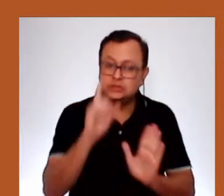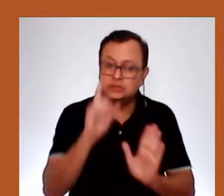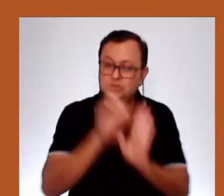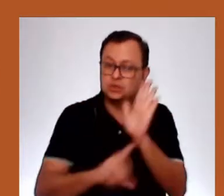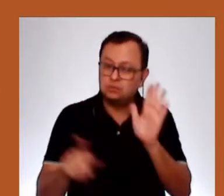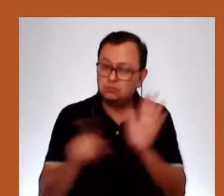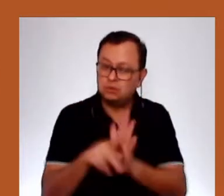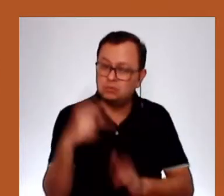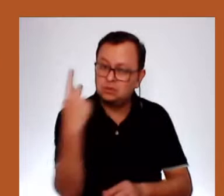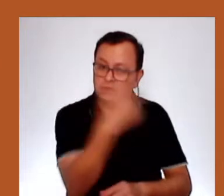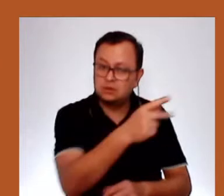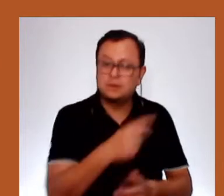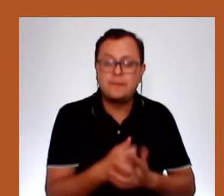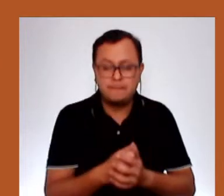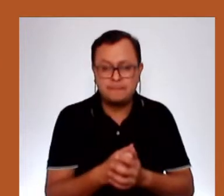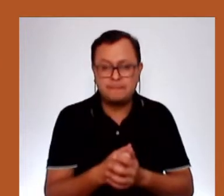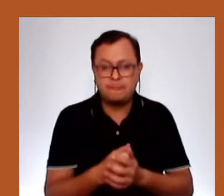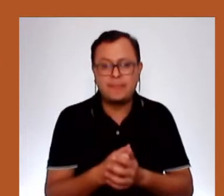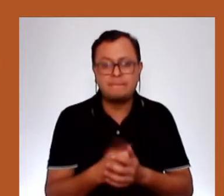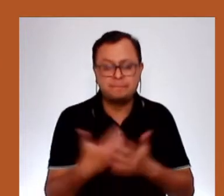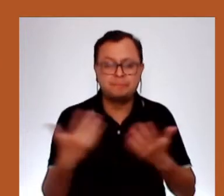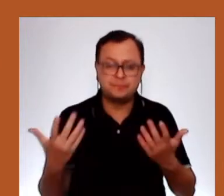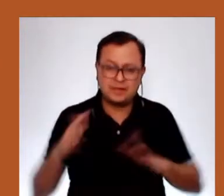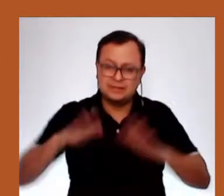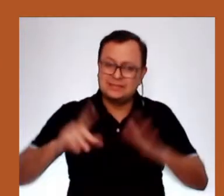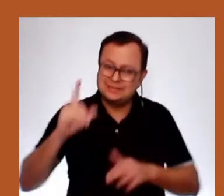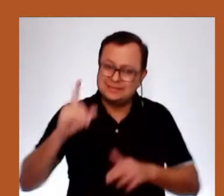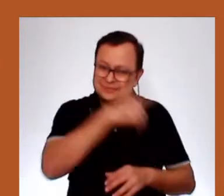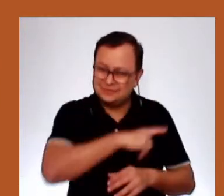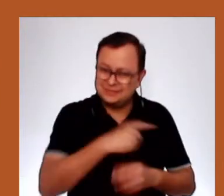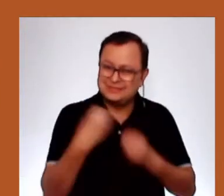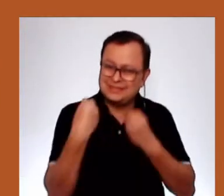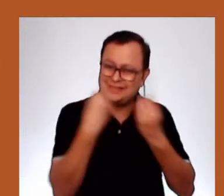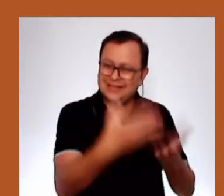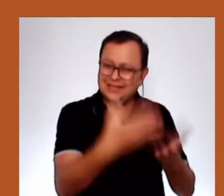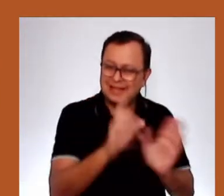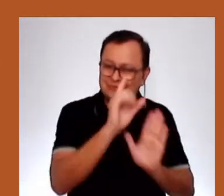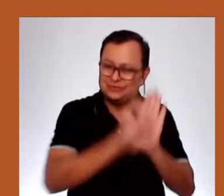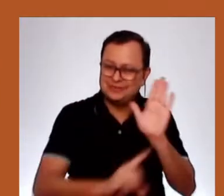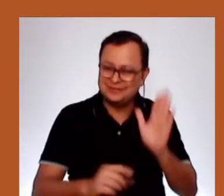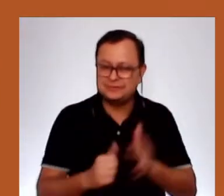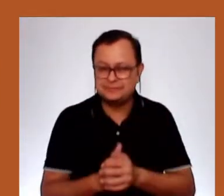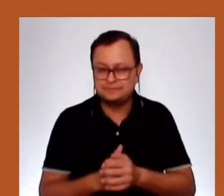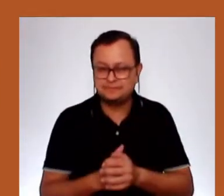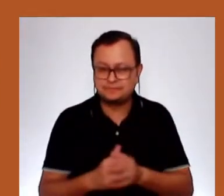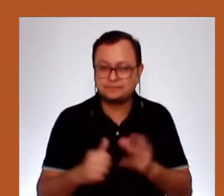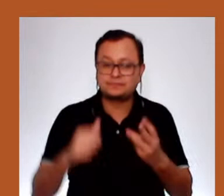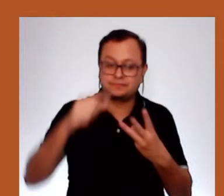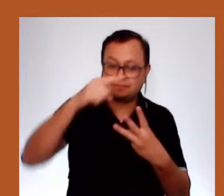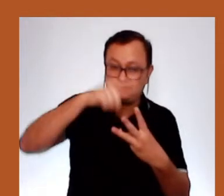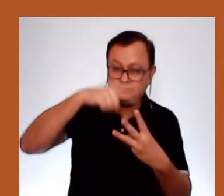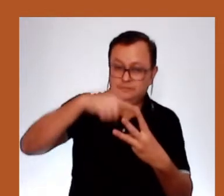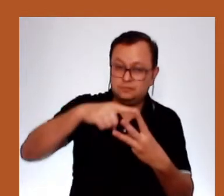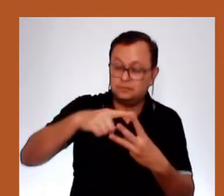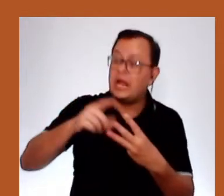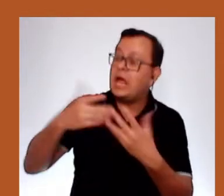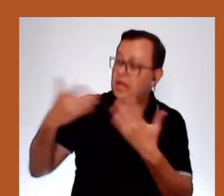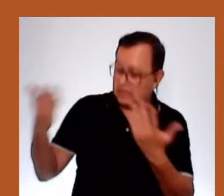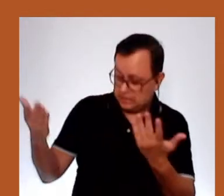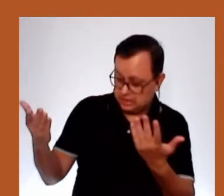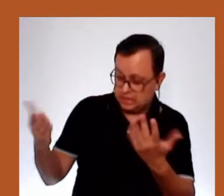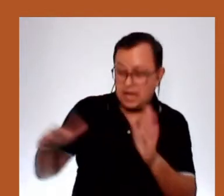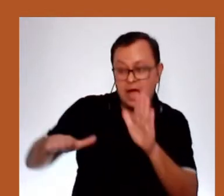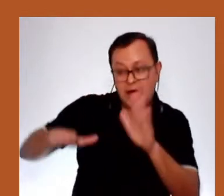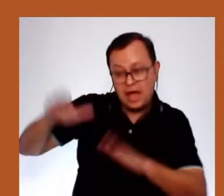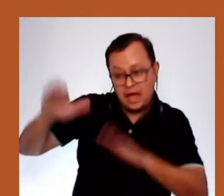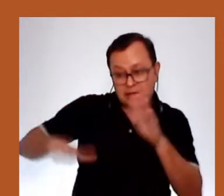ter essa percepção, acho que também é uma coisa difícil. Não é? Mesmo que a escolha do outro não vá de encontro Exato.